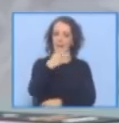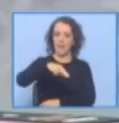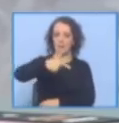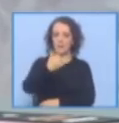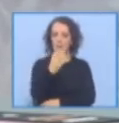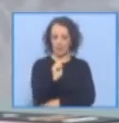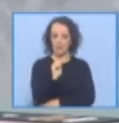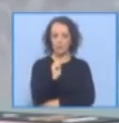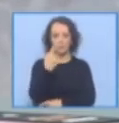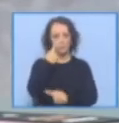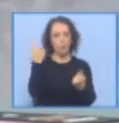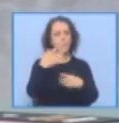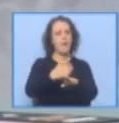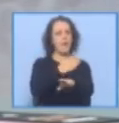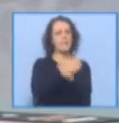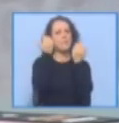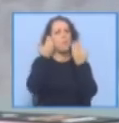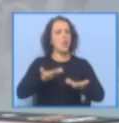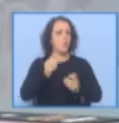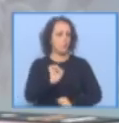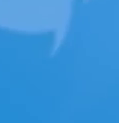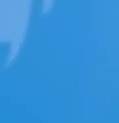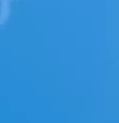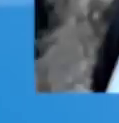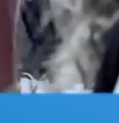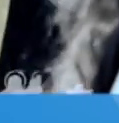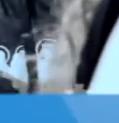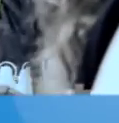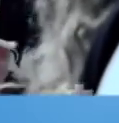a pouco, depois de mostrar notícias que marcam a atualidade.